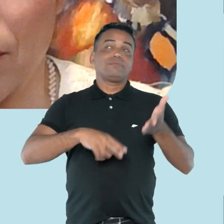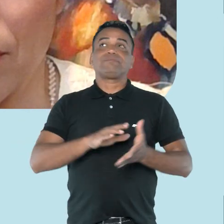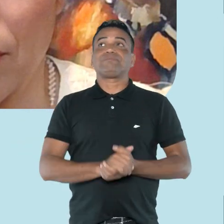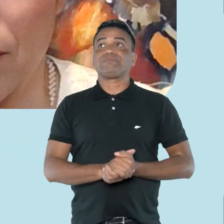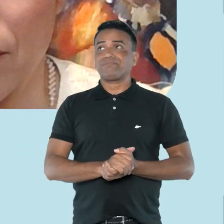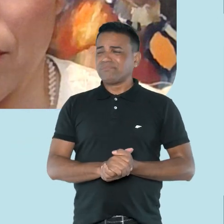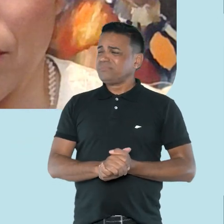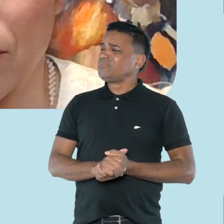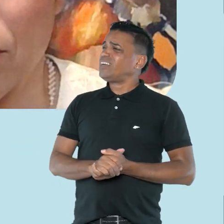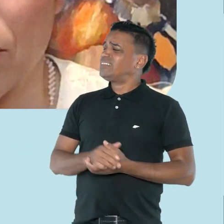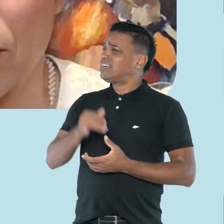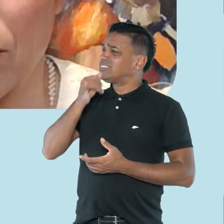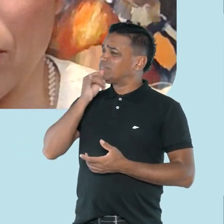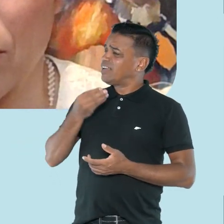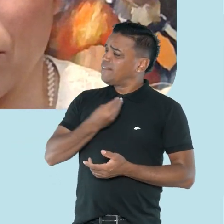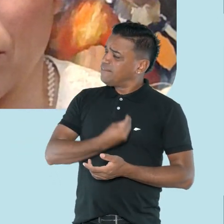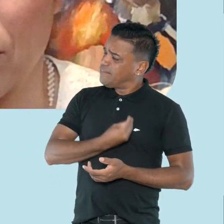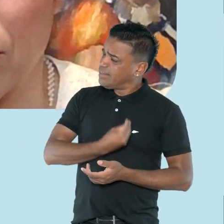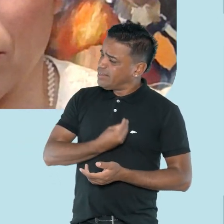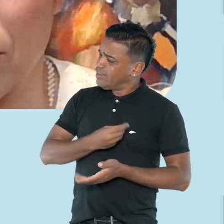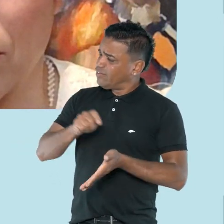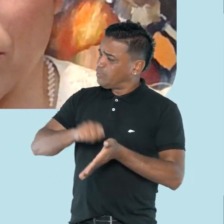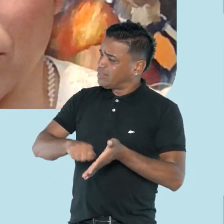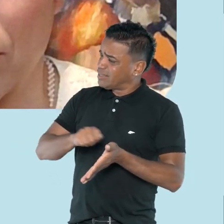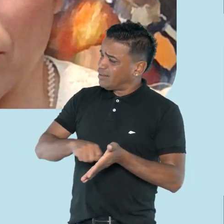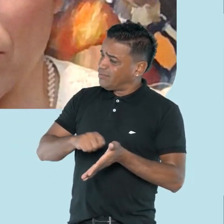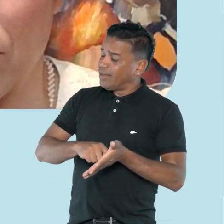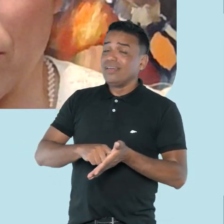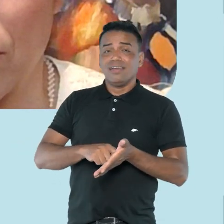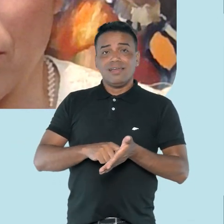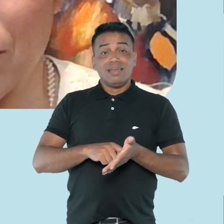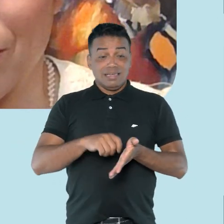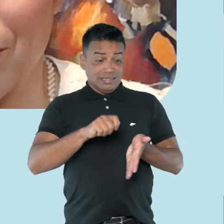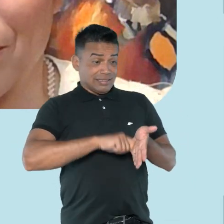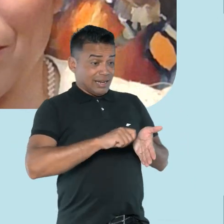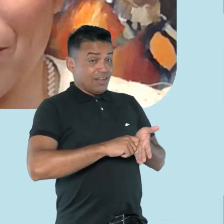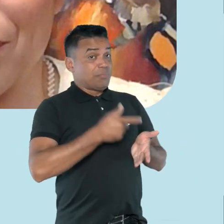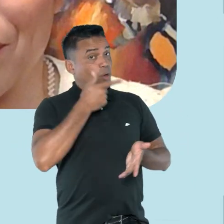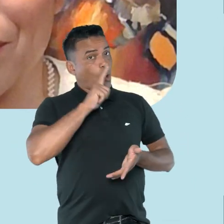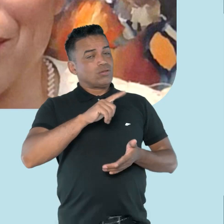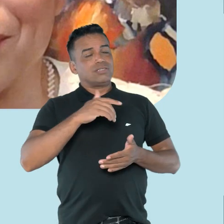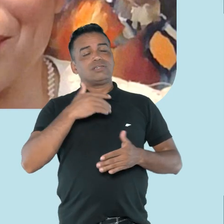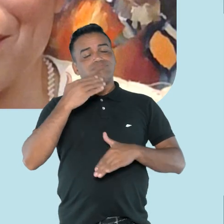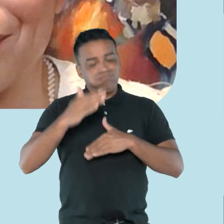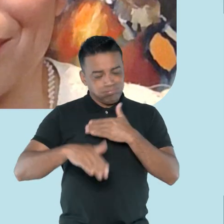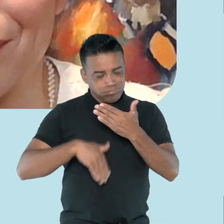né, que vive para escrever e escreve para viver.